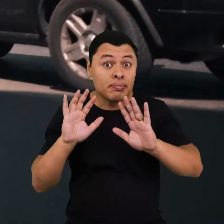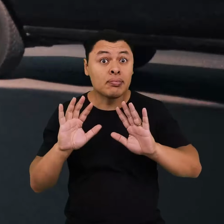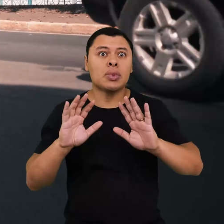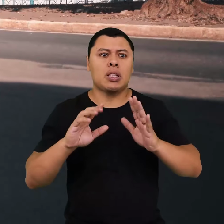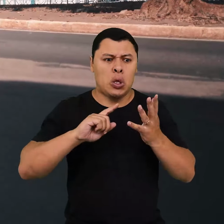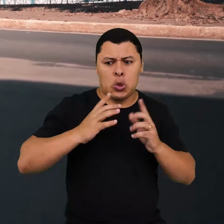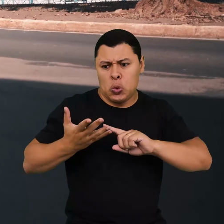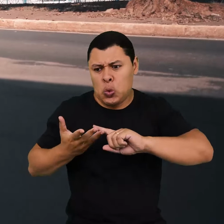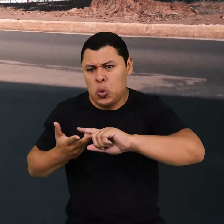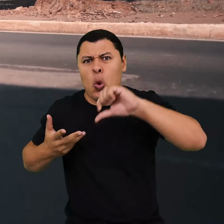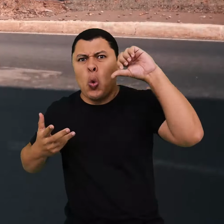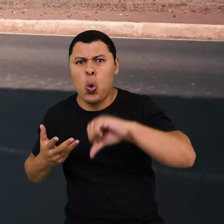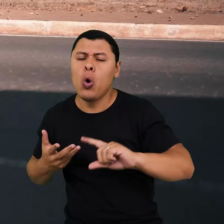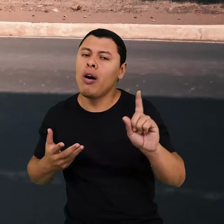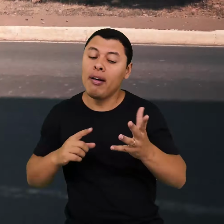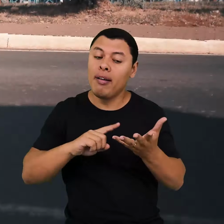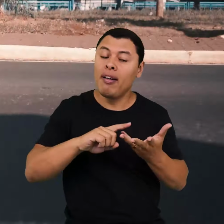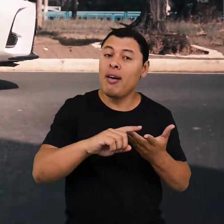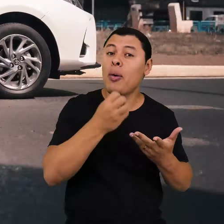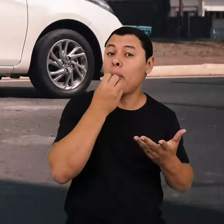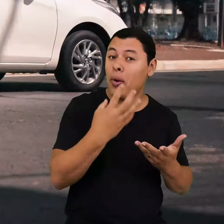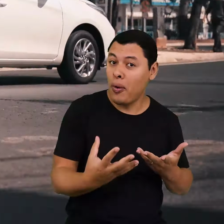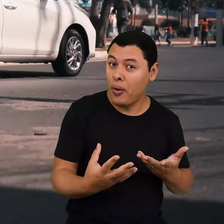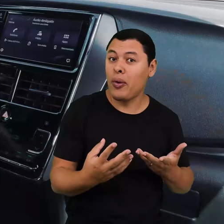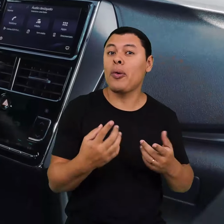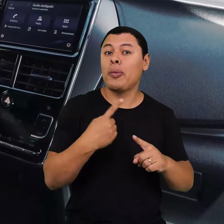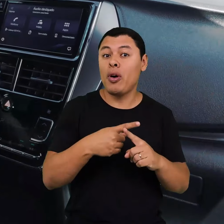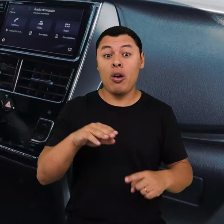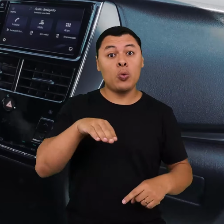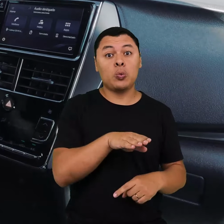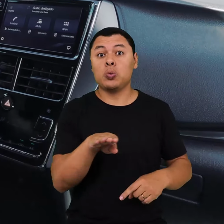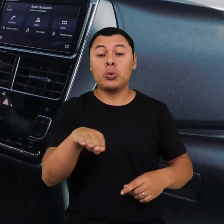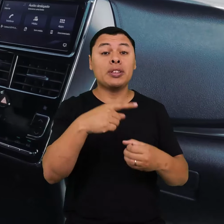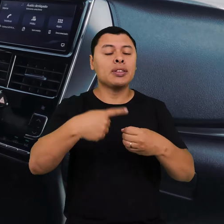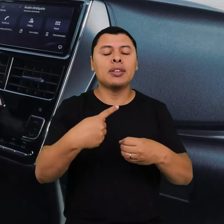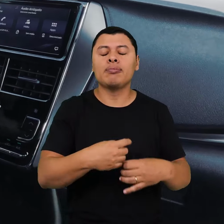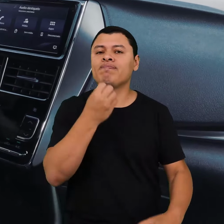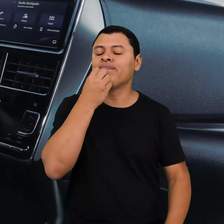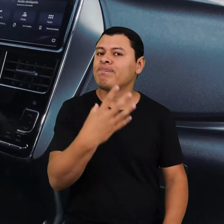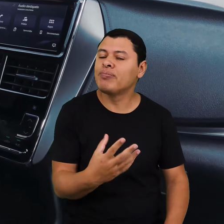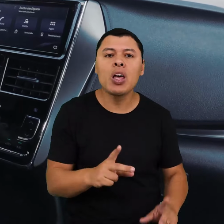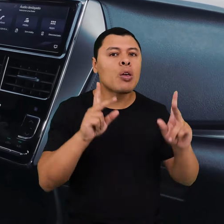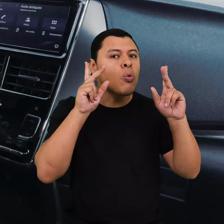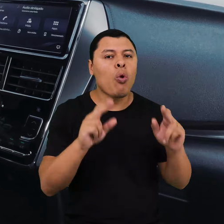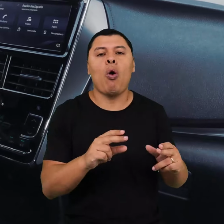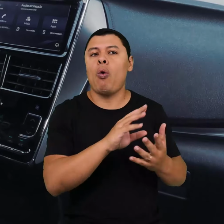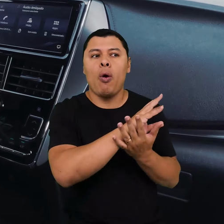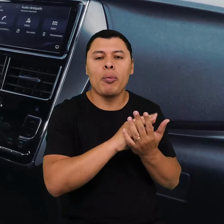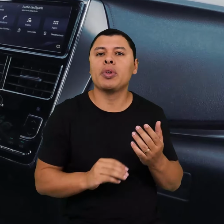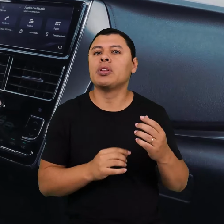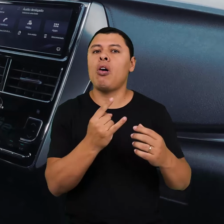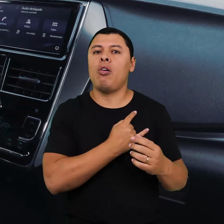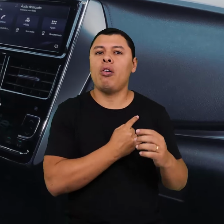por toda essa sensação de bem-estar no rodar urbano, como eu falei, é um veículo que lembra muito as boas características do